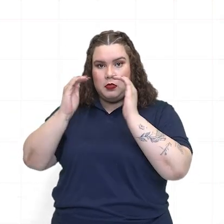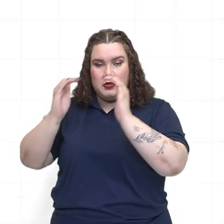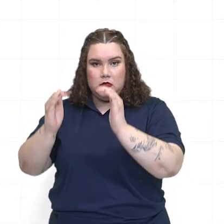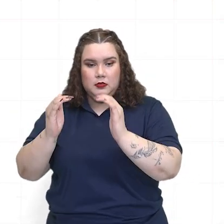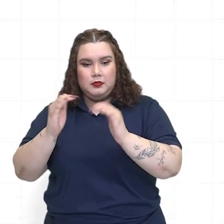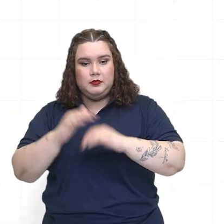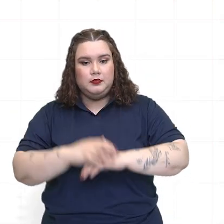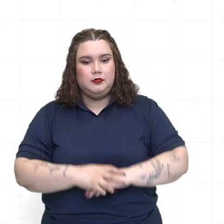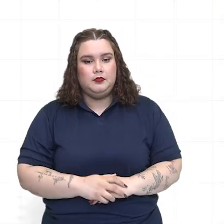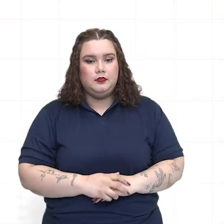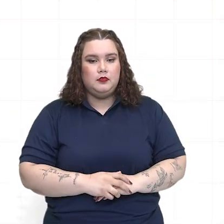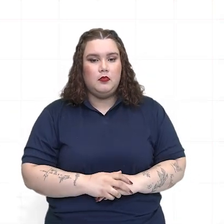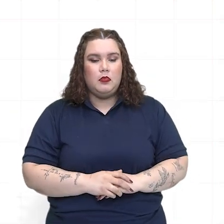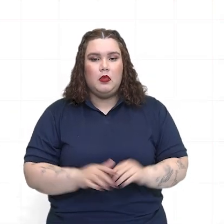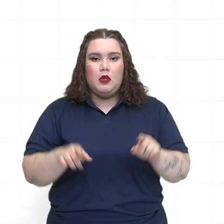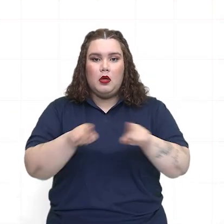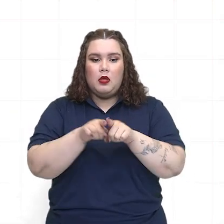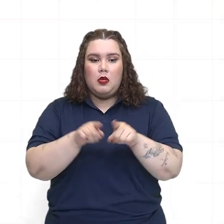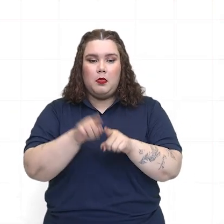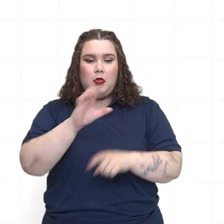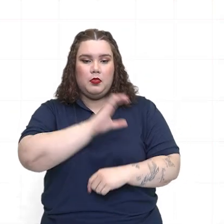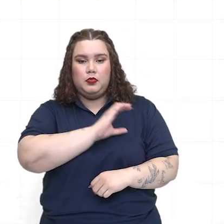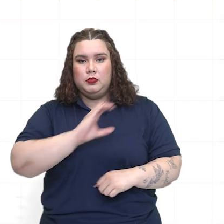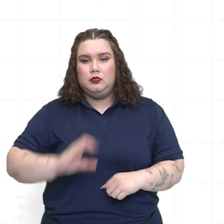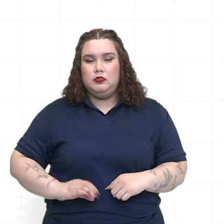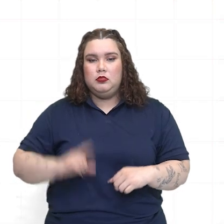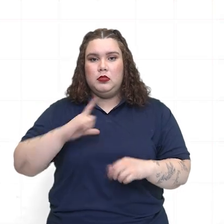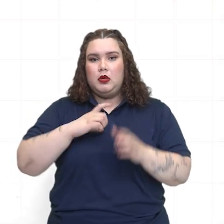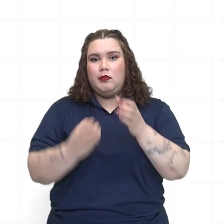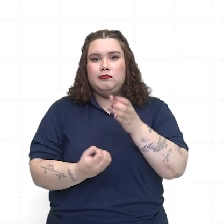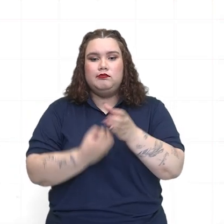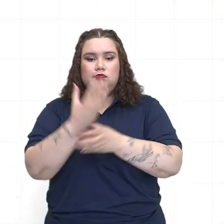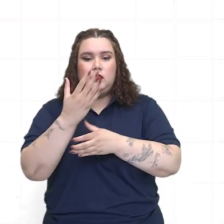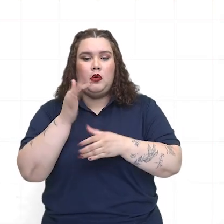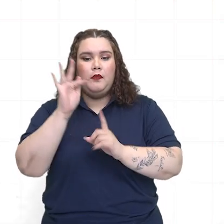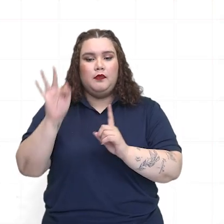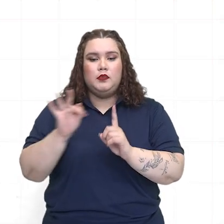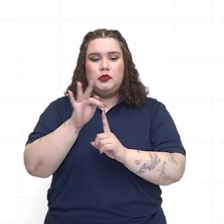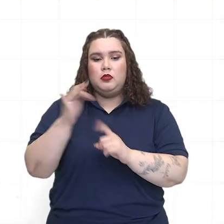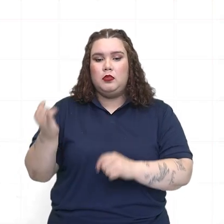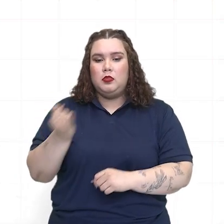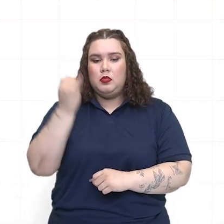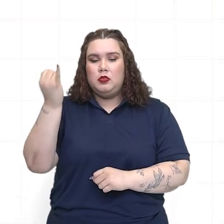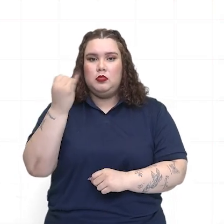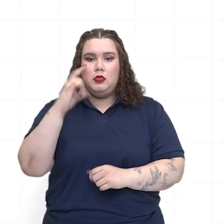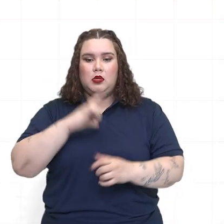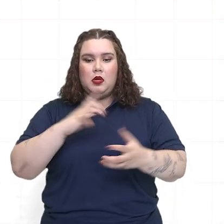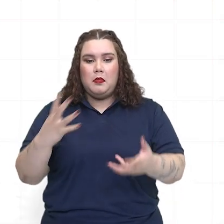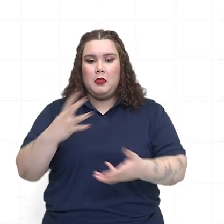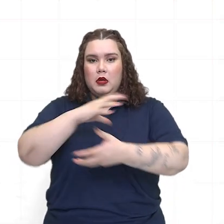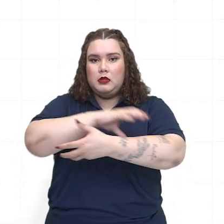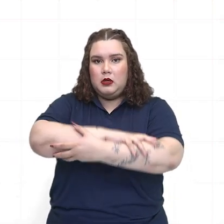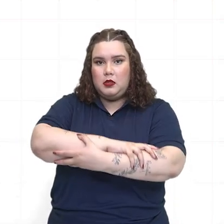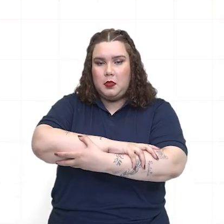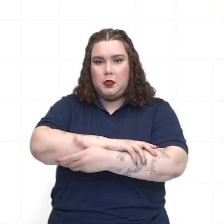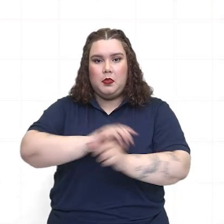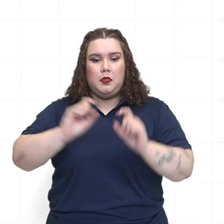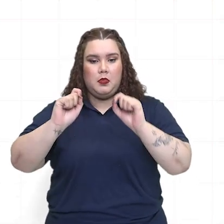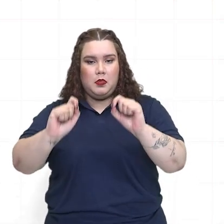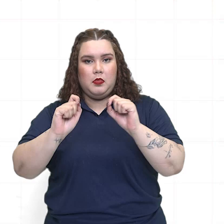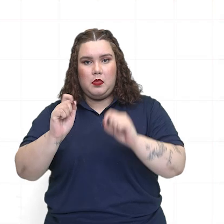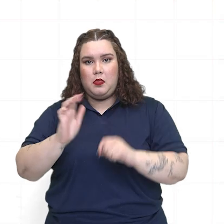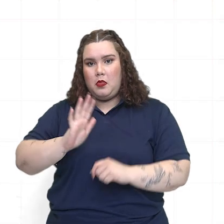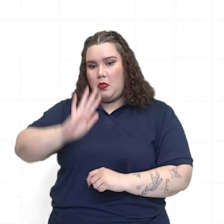Do cristianismo, né, desempenhou um papel crucial, servindo como um elo, né,